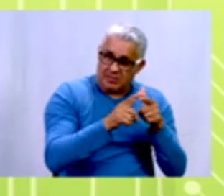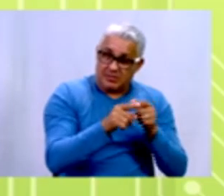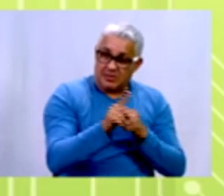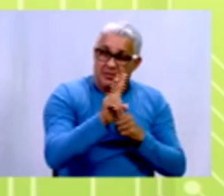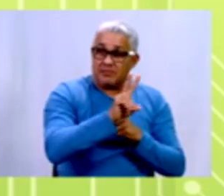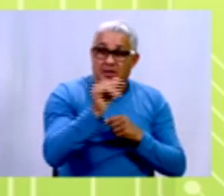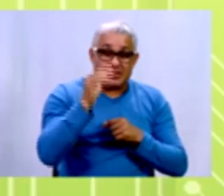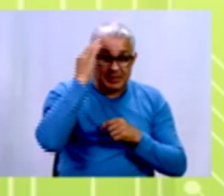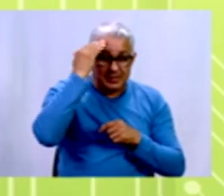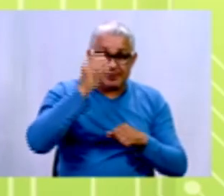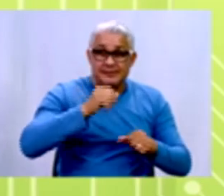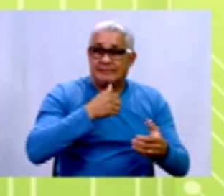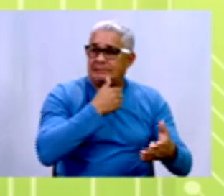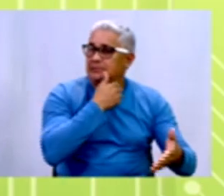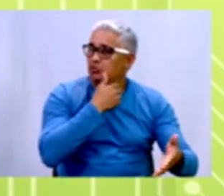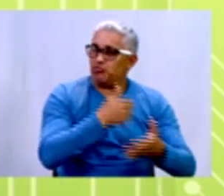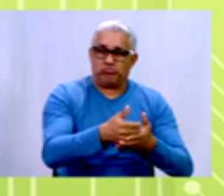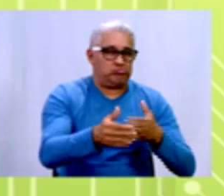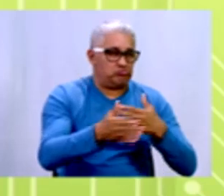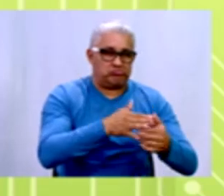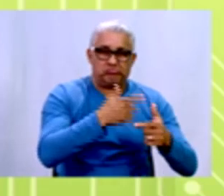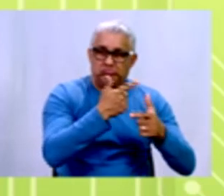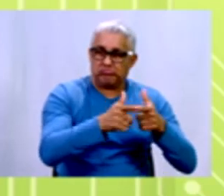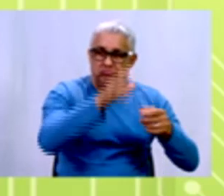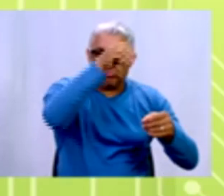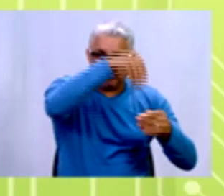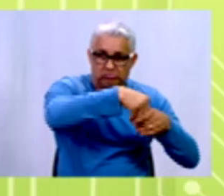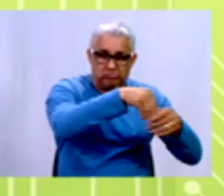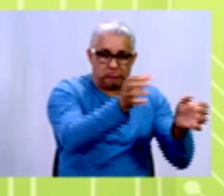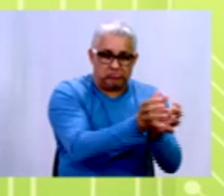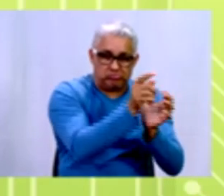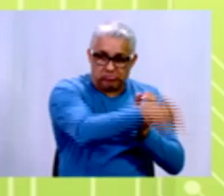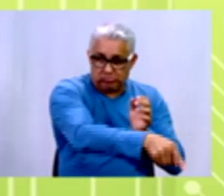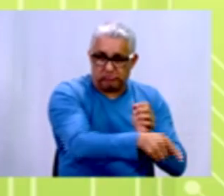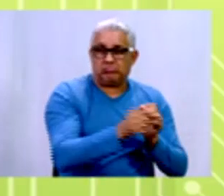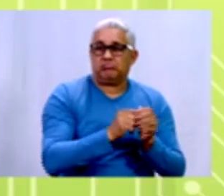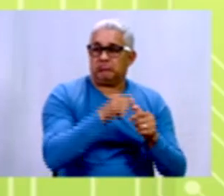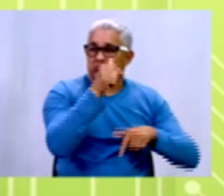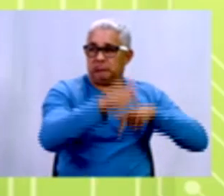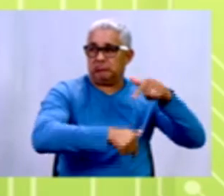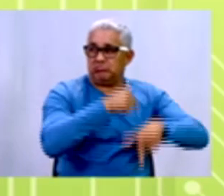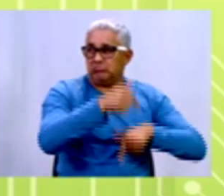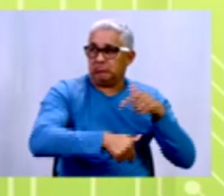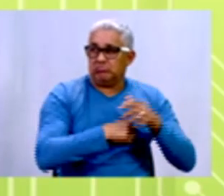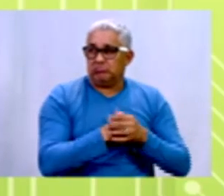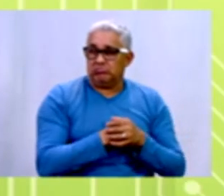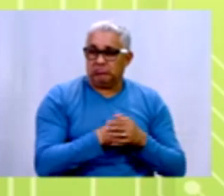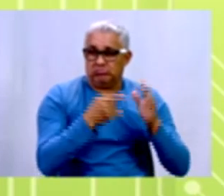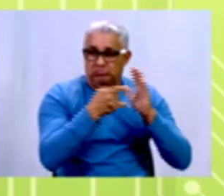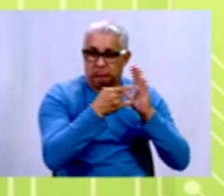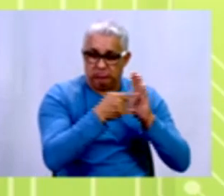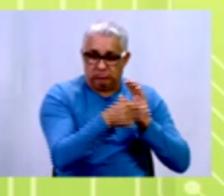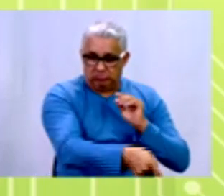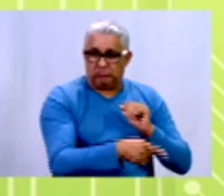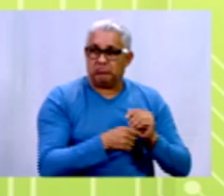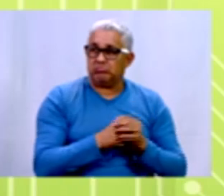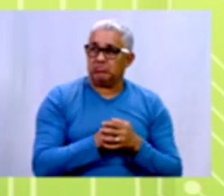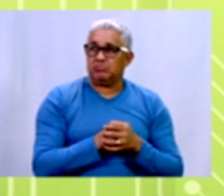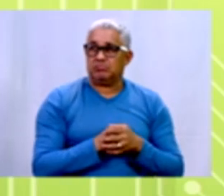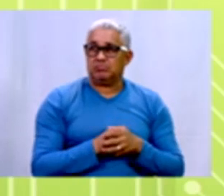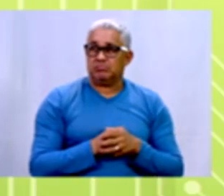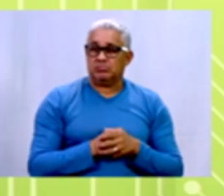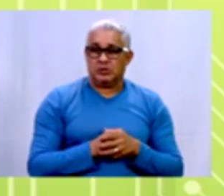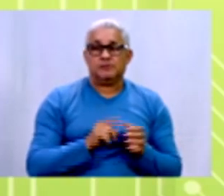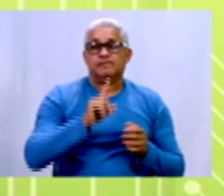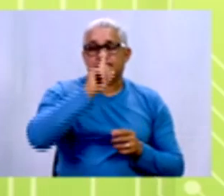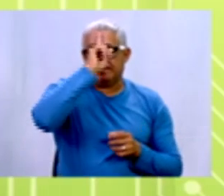entender qualquer percalço que aconteça durante o desenvolvimento da aplicação. Tá? Então essa aí que é